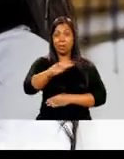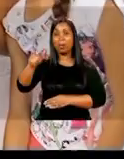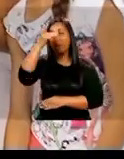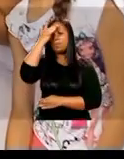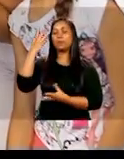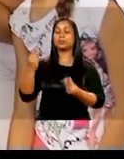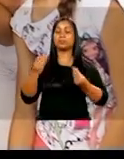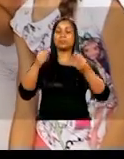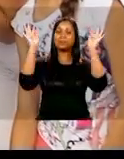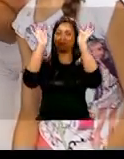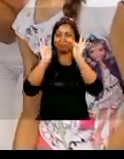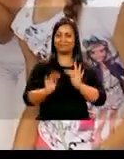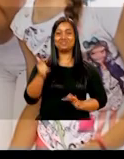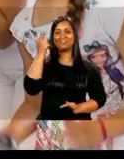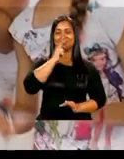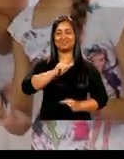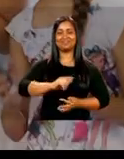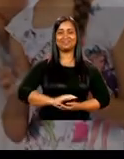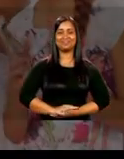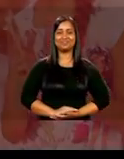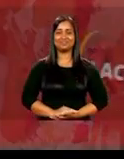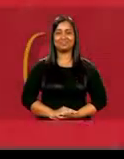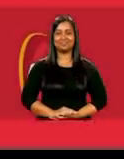pessoas mais feliz.